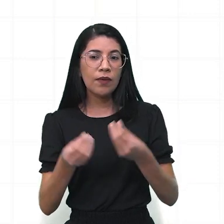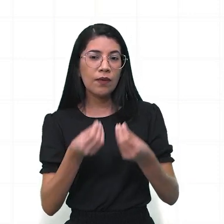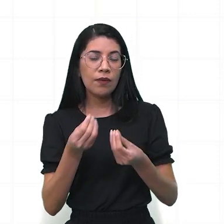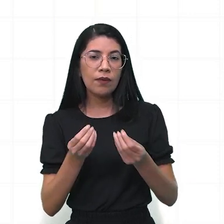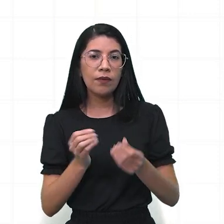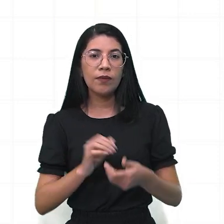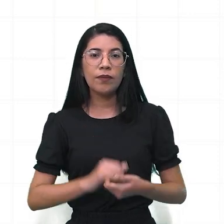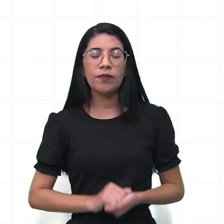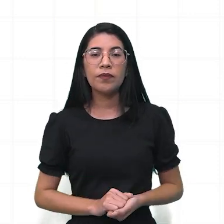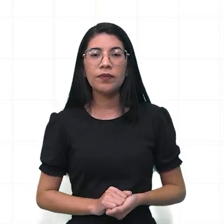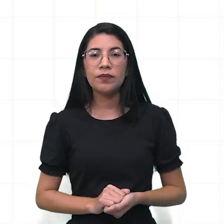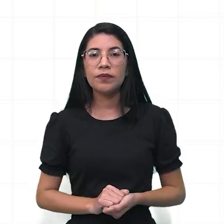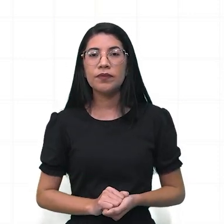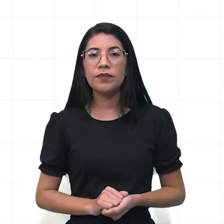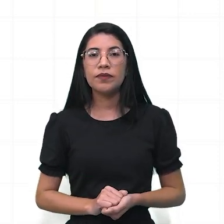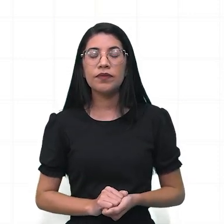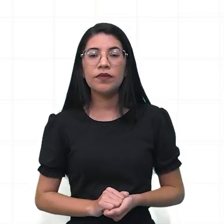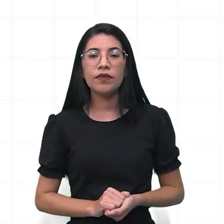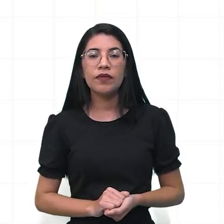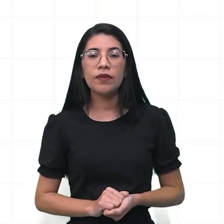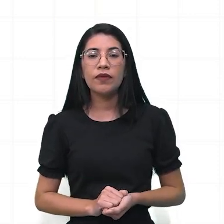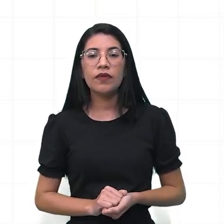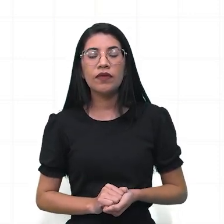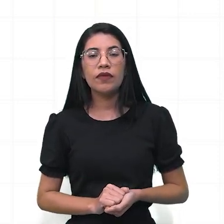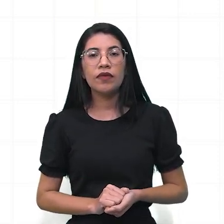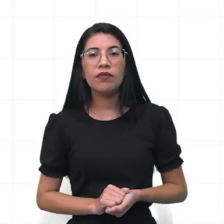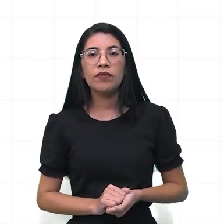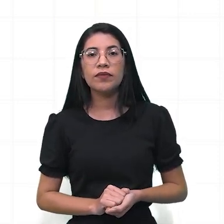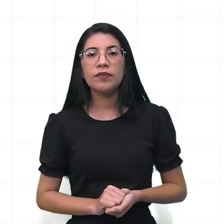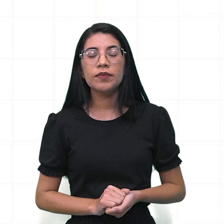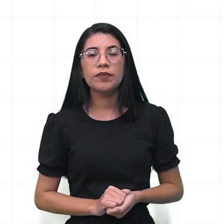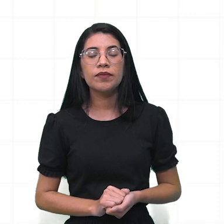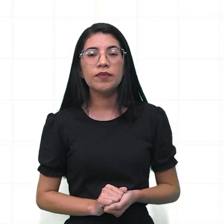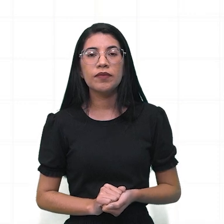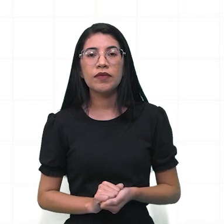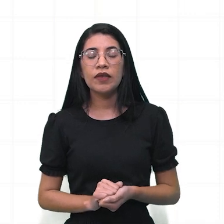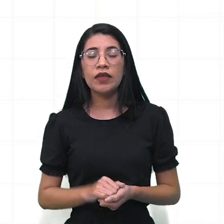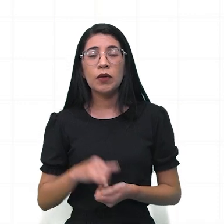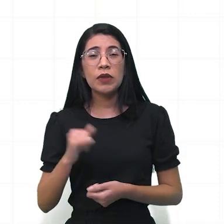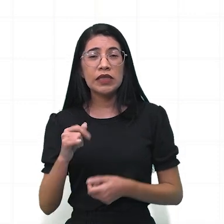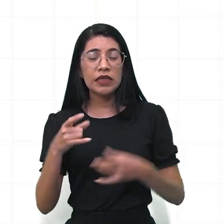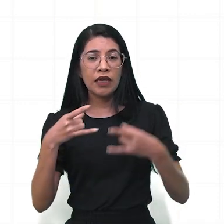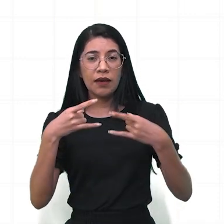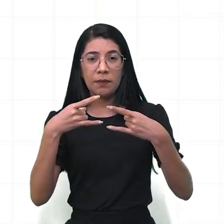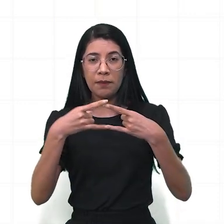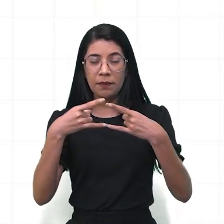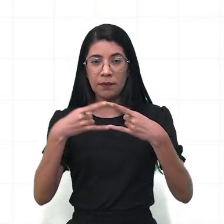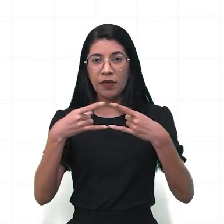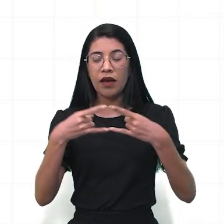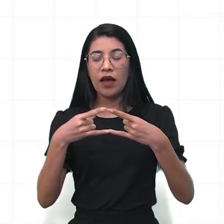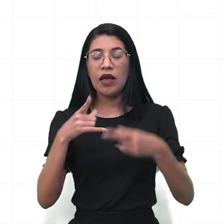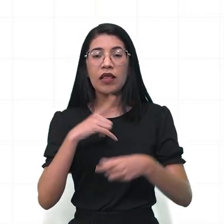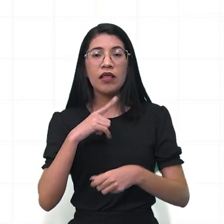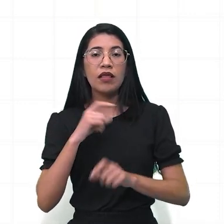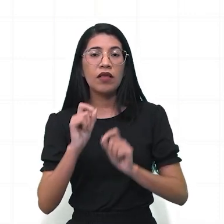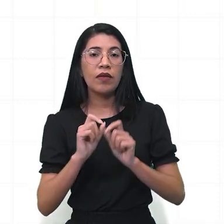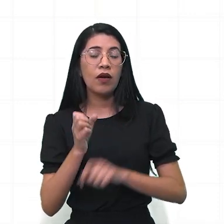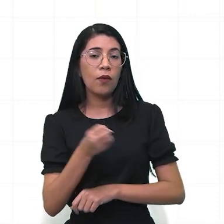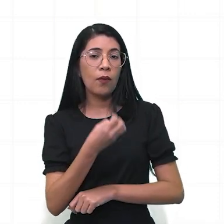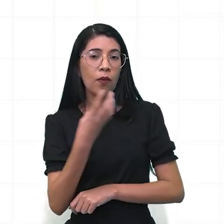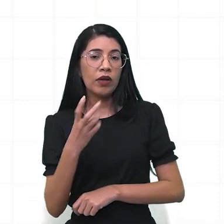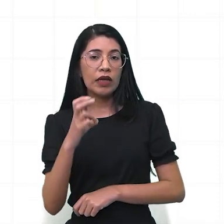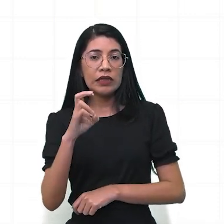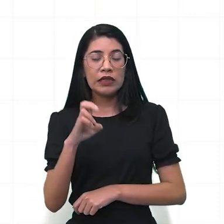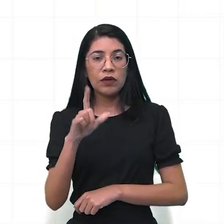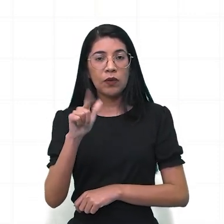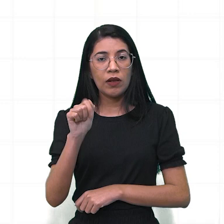um pentágono? Um pentágono regular? Muito bem. Então, se é pentágono, ele possui